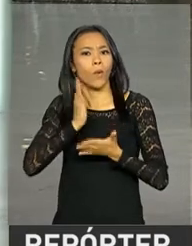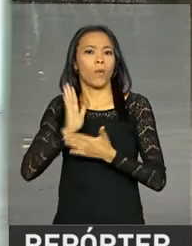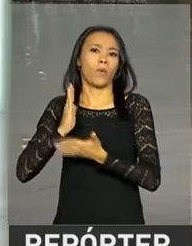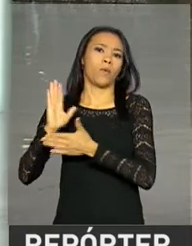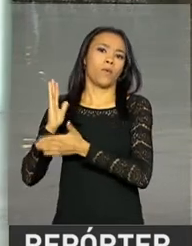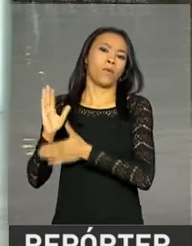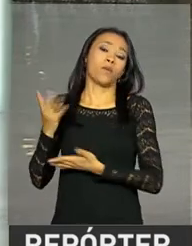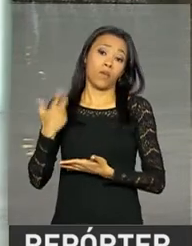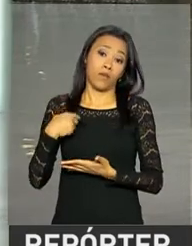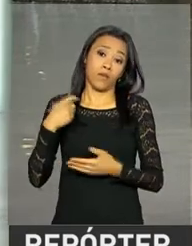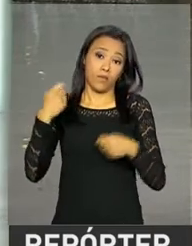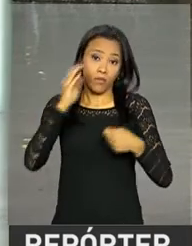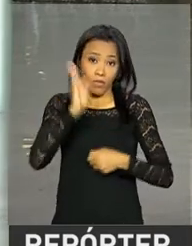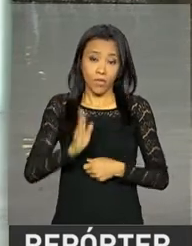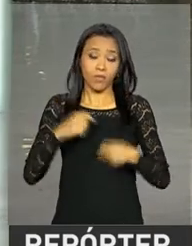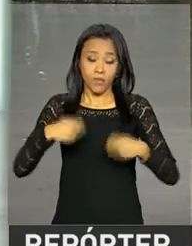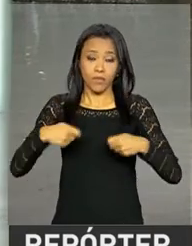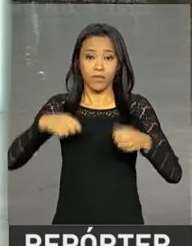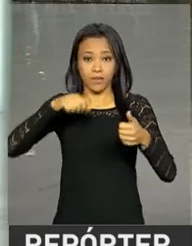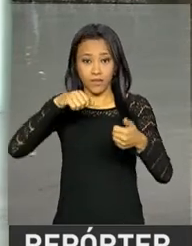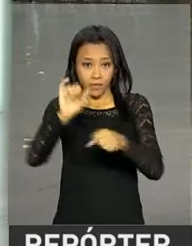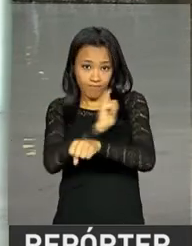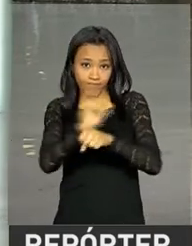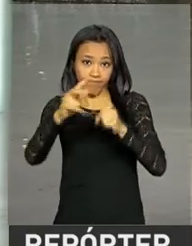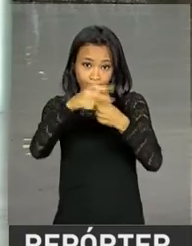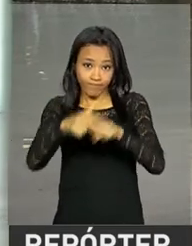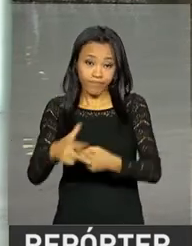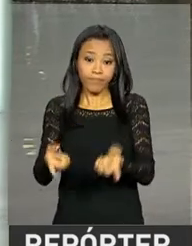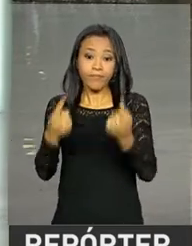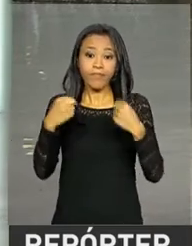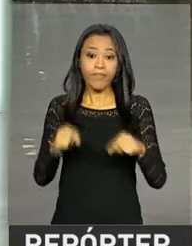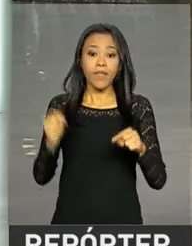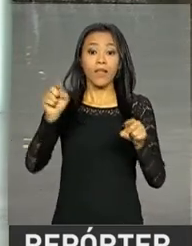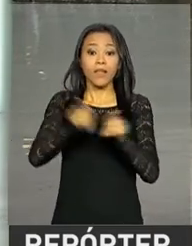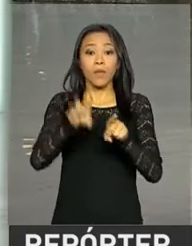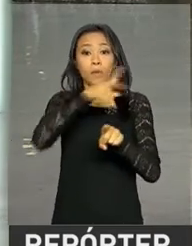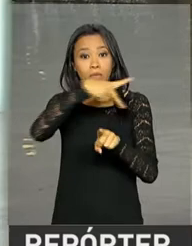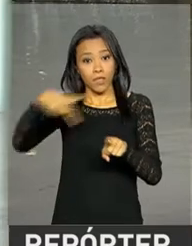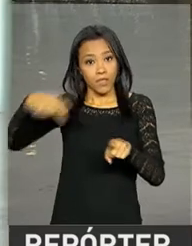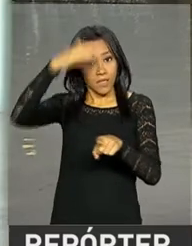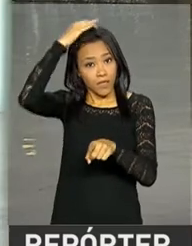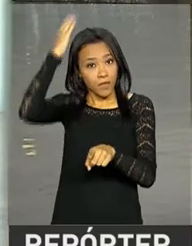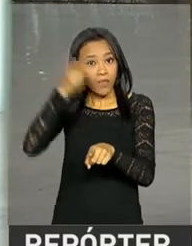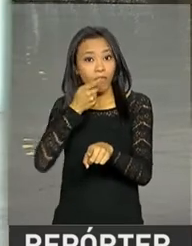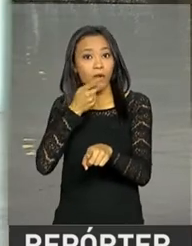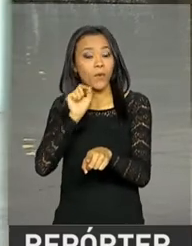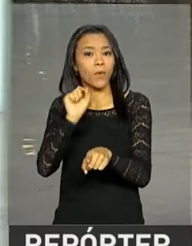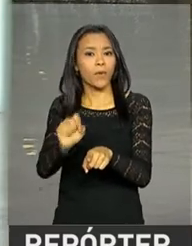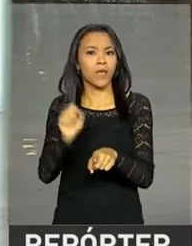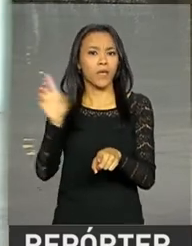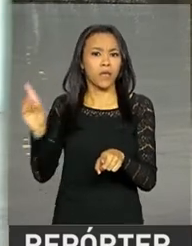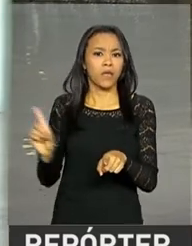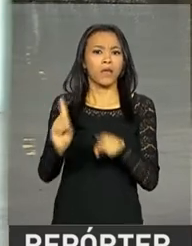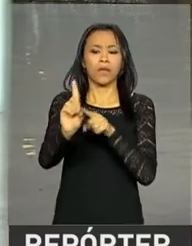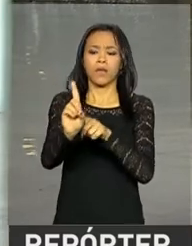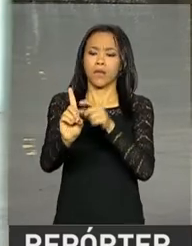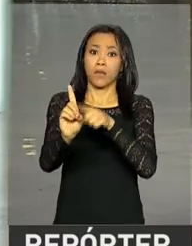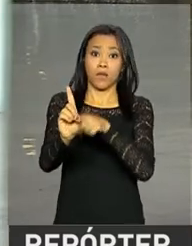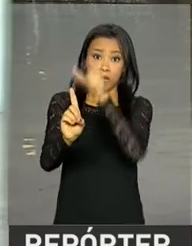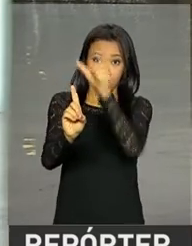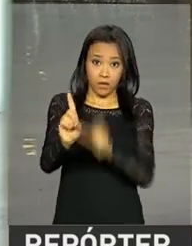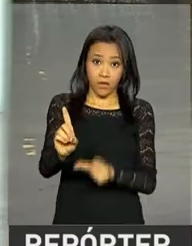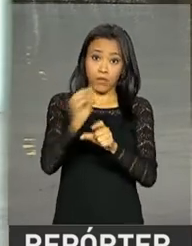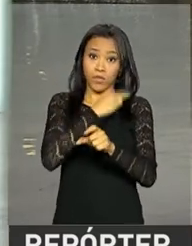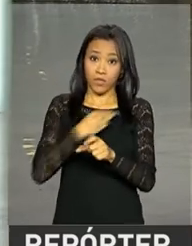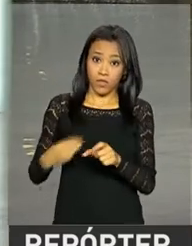Brasil precisa. O presidente Michel Temer também destacou aí a trajetória do agora ministro da Secretaria-Geral da